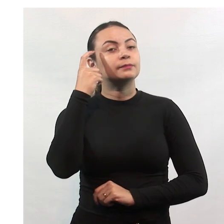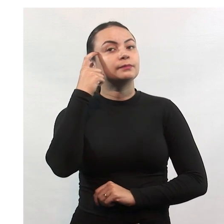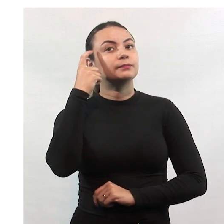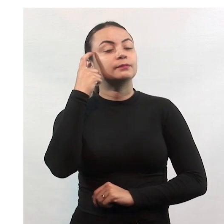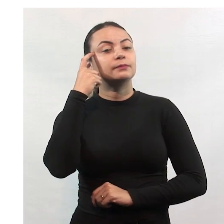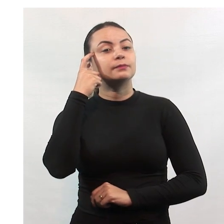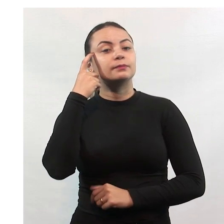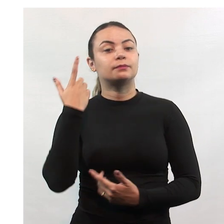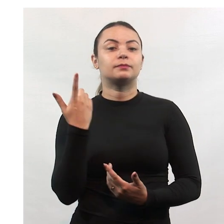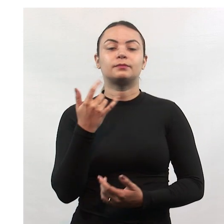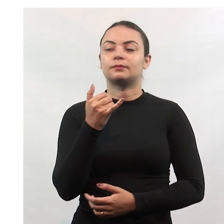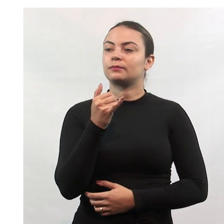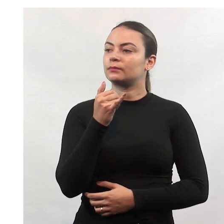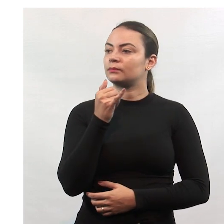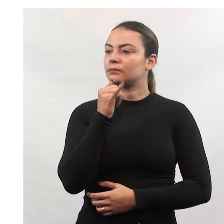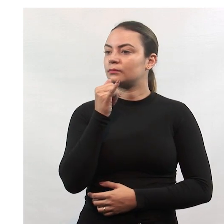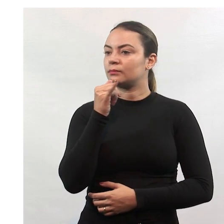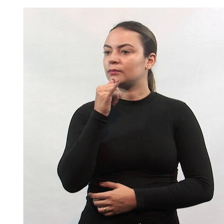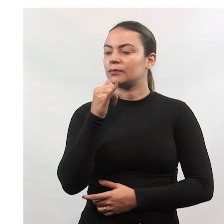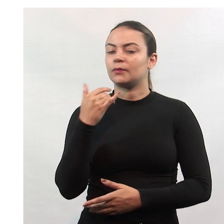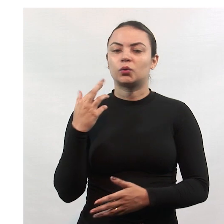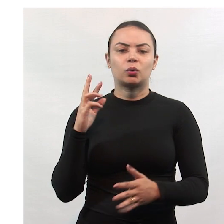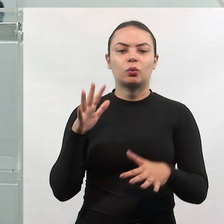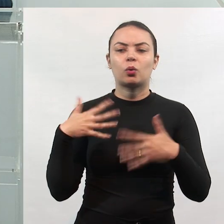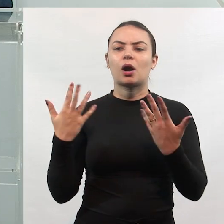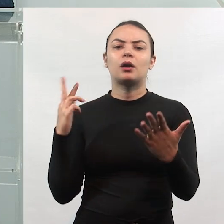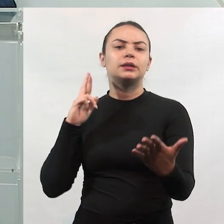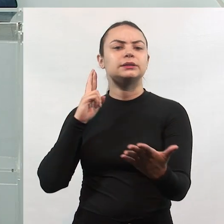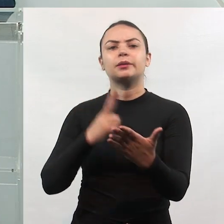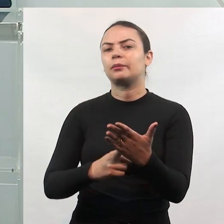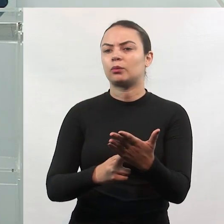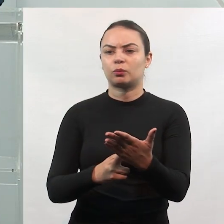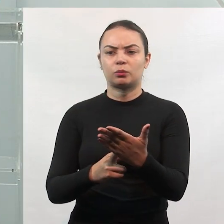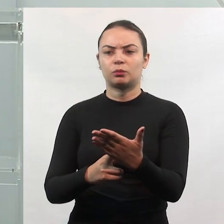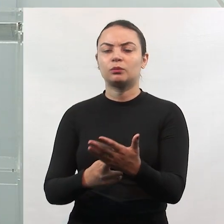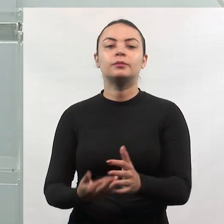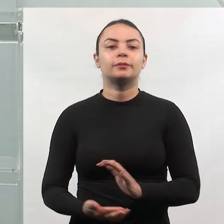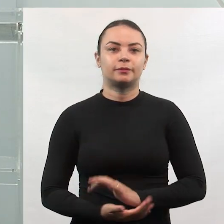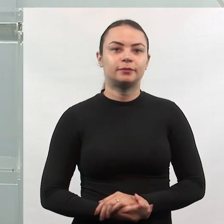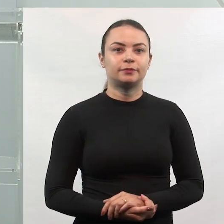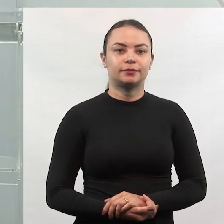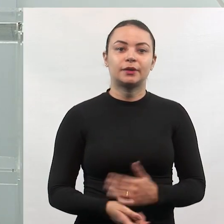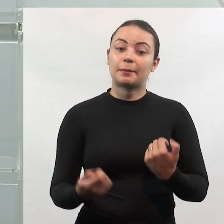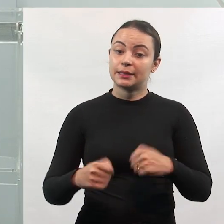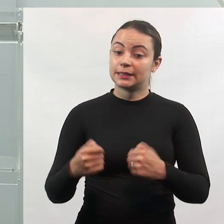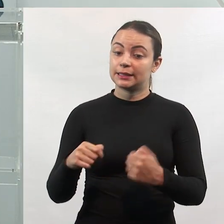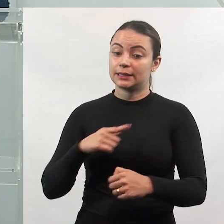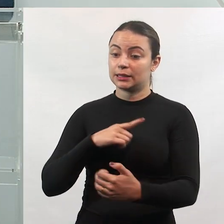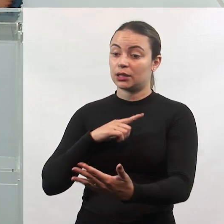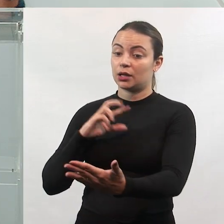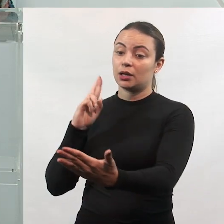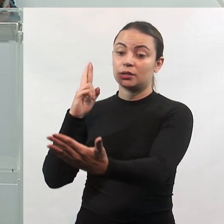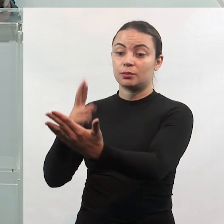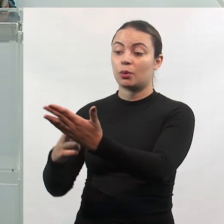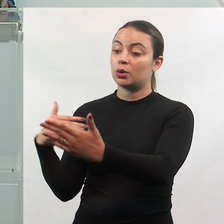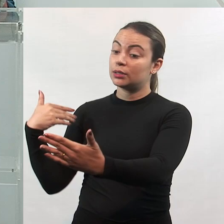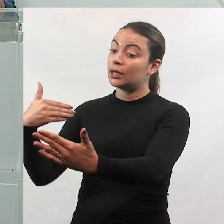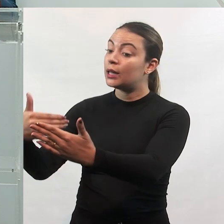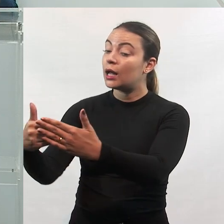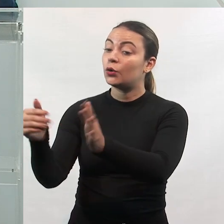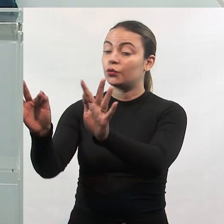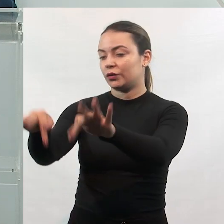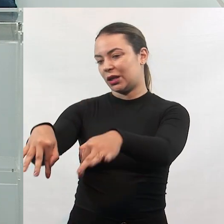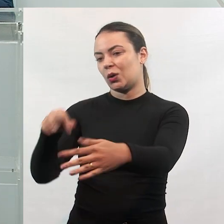encontrar respostas, né? Quando eu pergunto se existe, né, qual a relação entre a formação continuada de professores e o desempenho